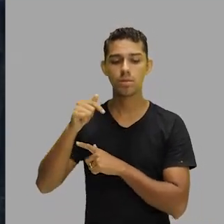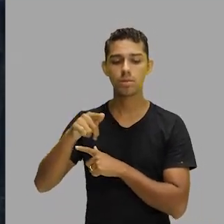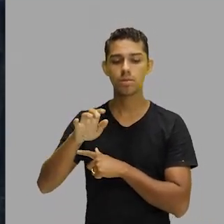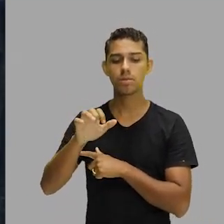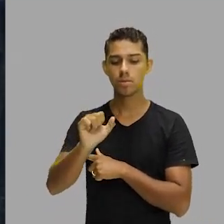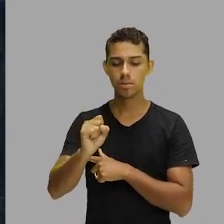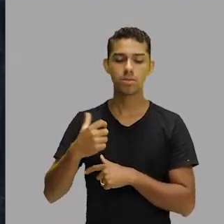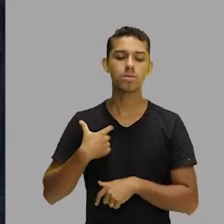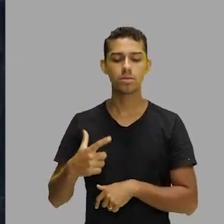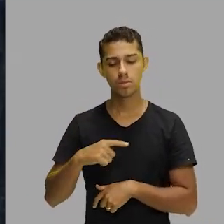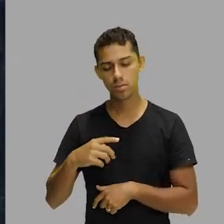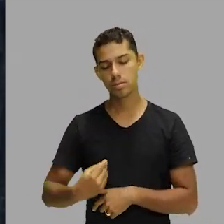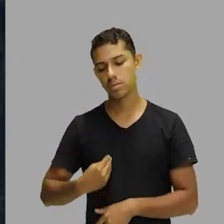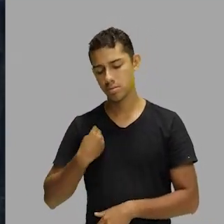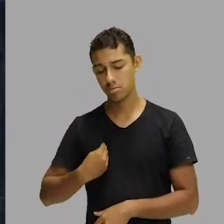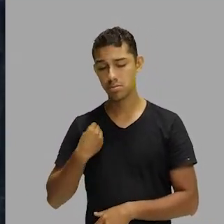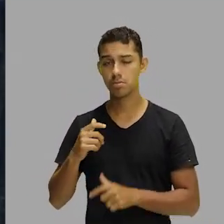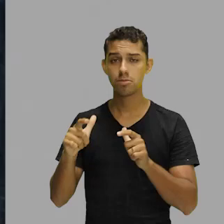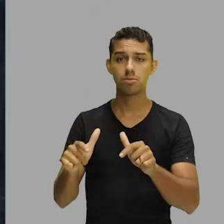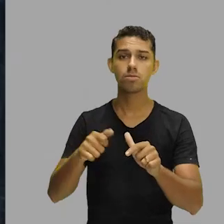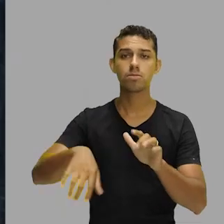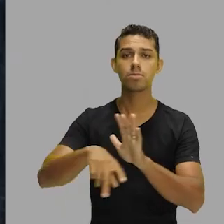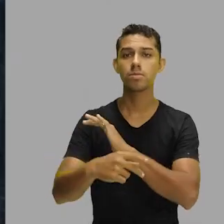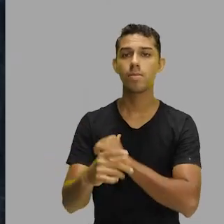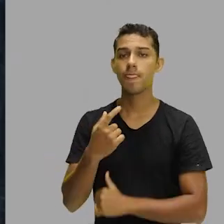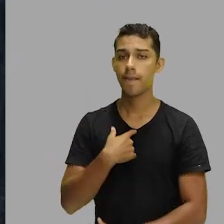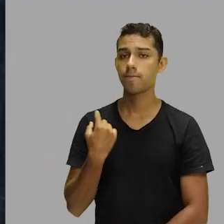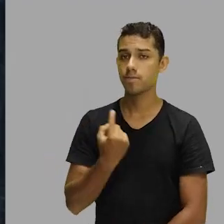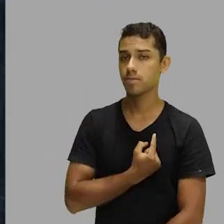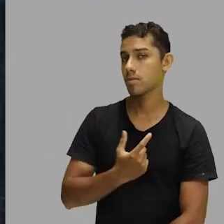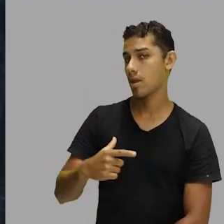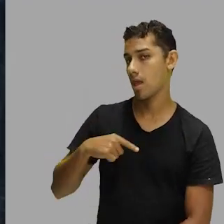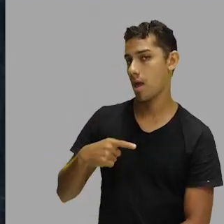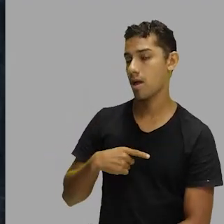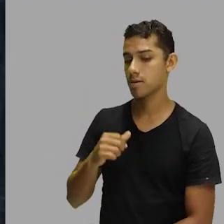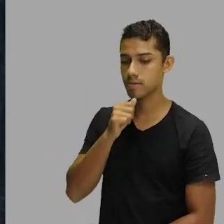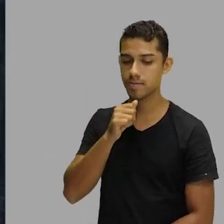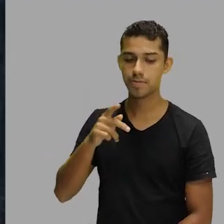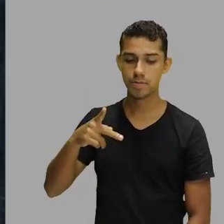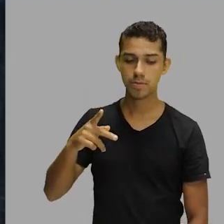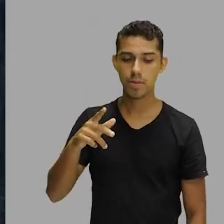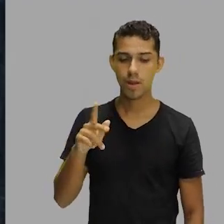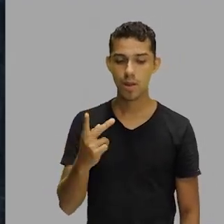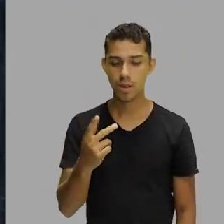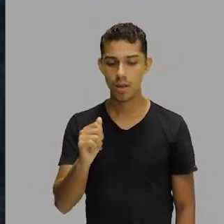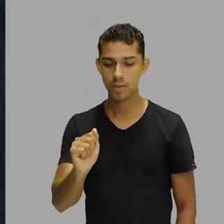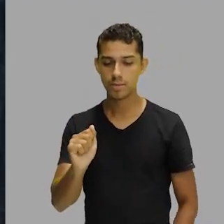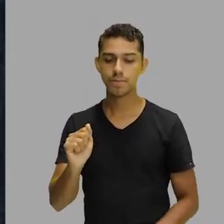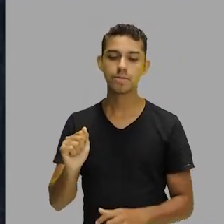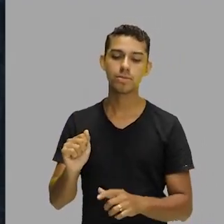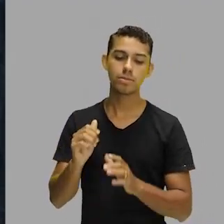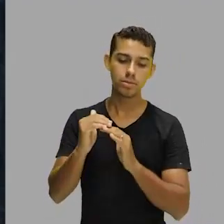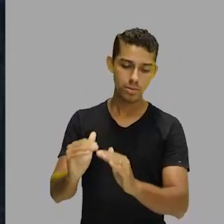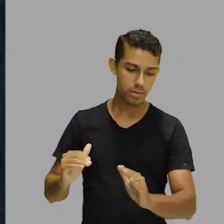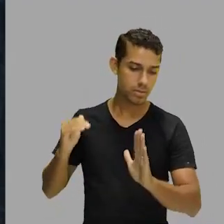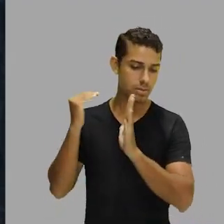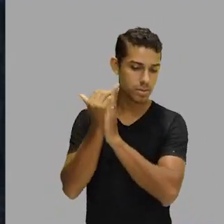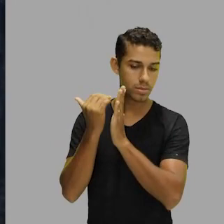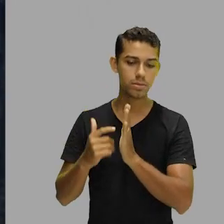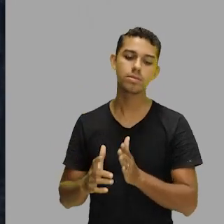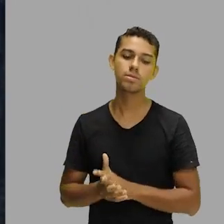existem nesse local. Então, nós temos aqui um pH elevado, ou seja, muito básico,